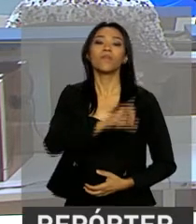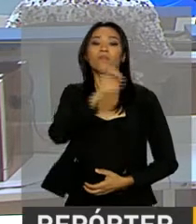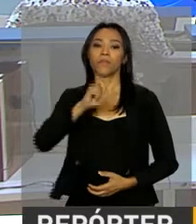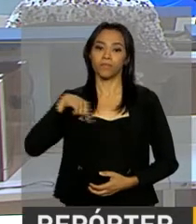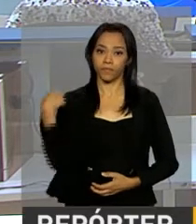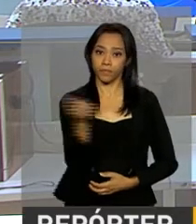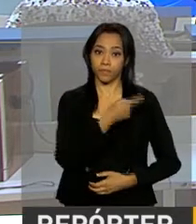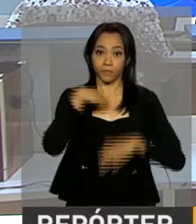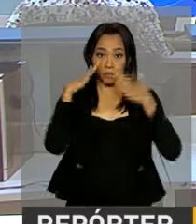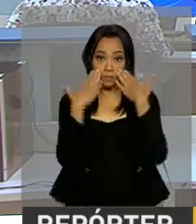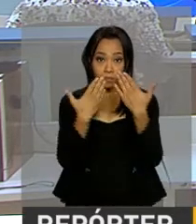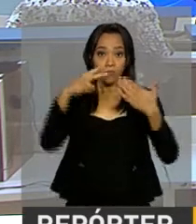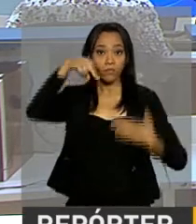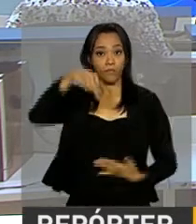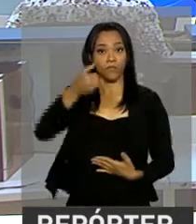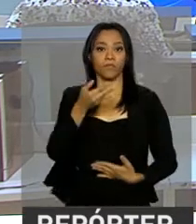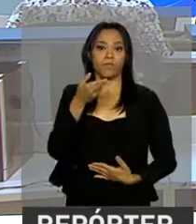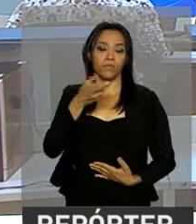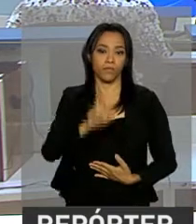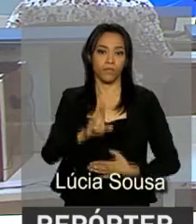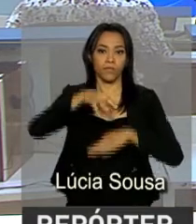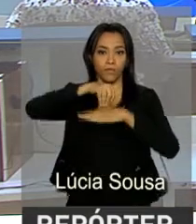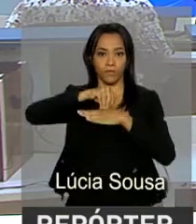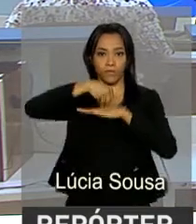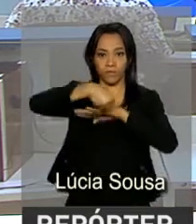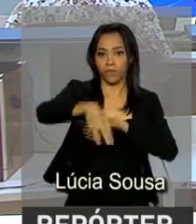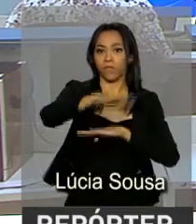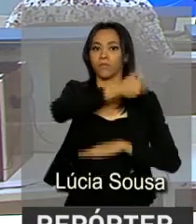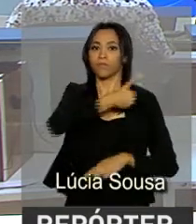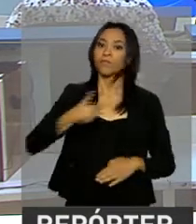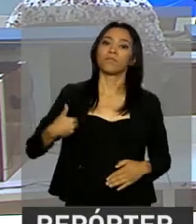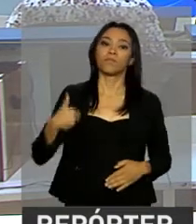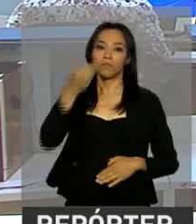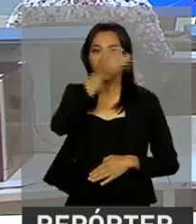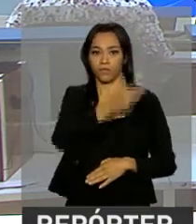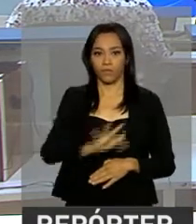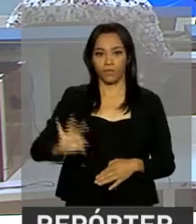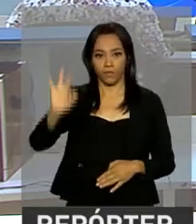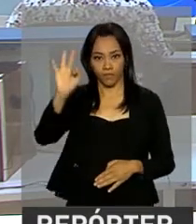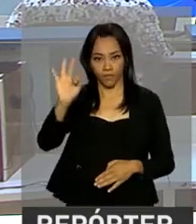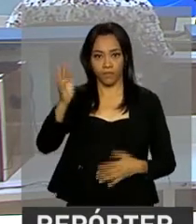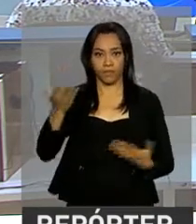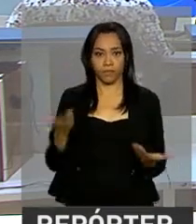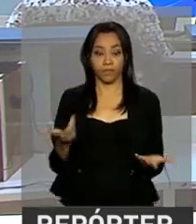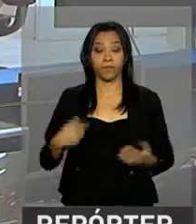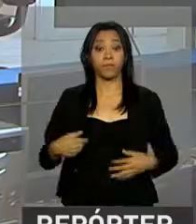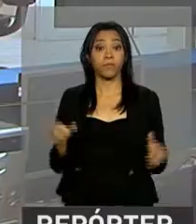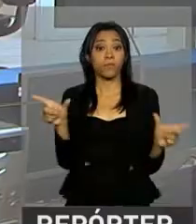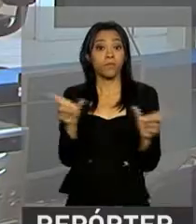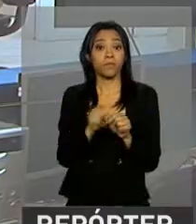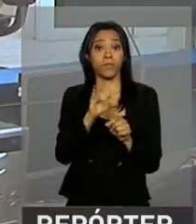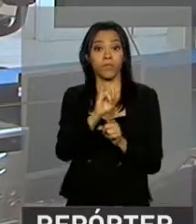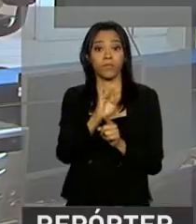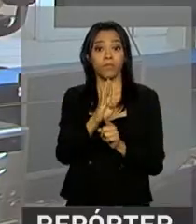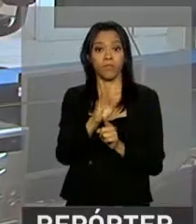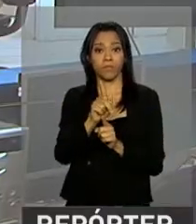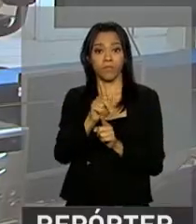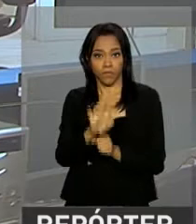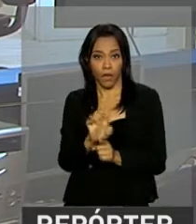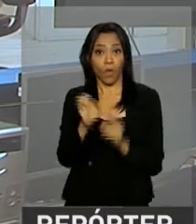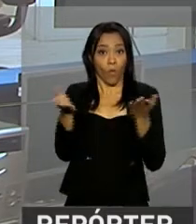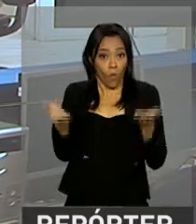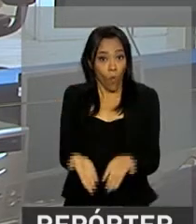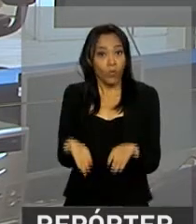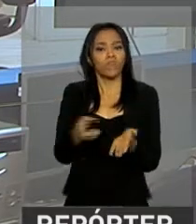Olá, estamos de volta com mais uma edição do Repórter NBR e as notícias do governo federal. O IBGE divulgou hoje